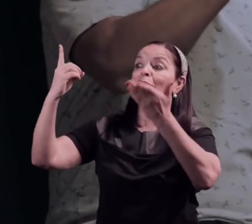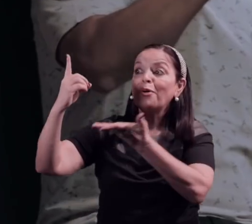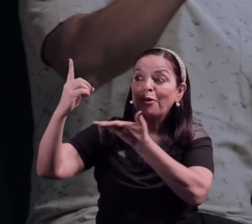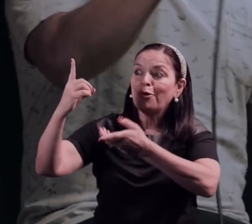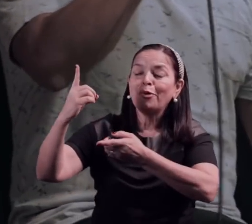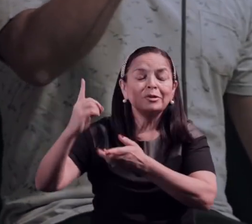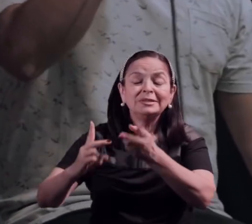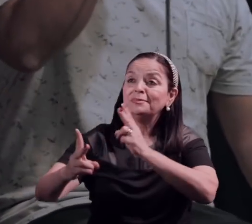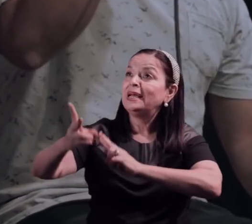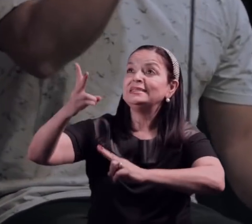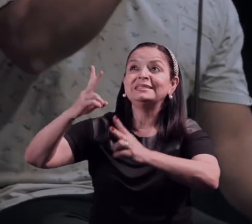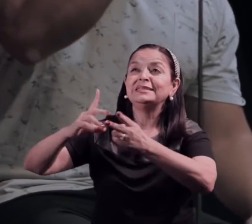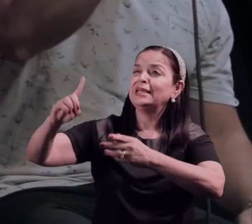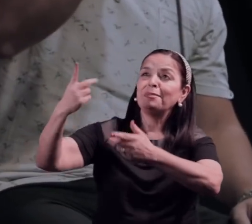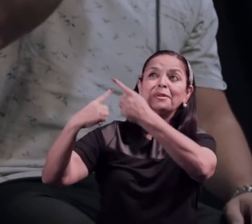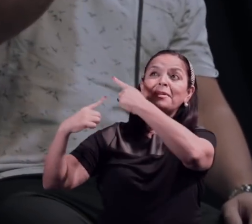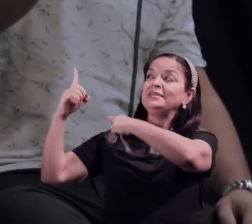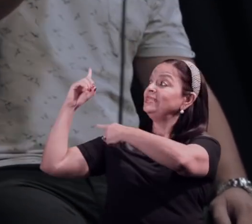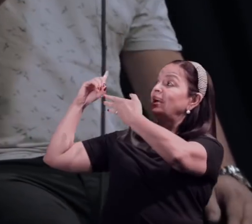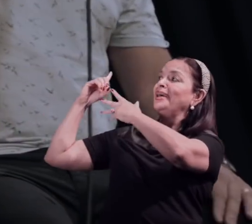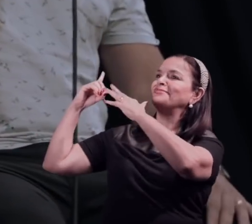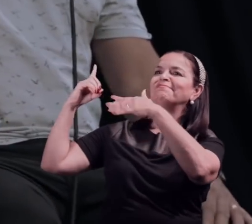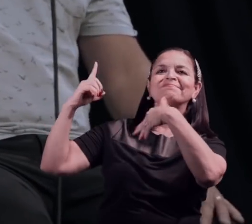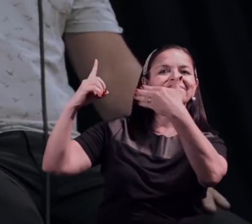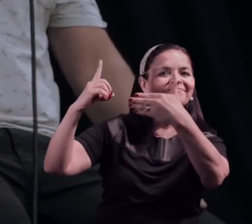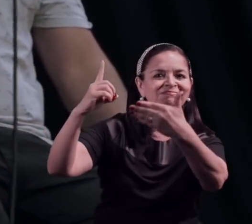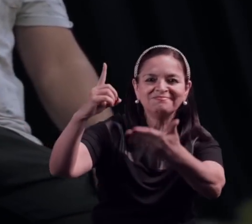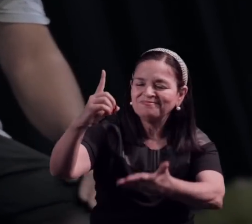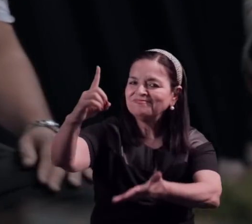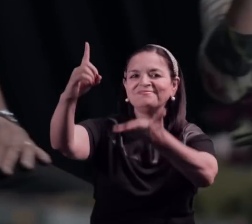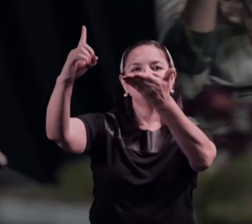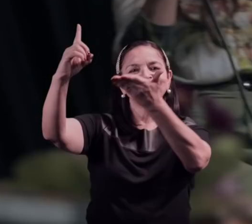e sempre, como fosse outrora.